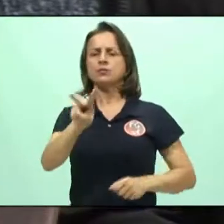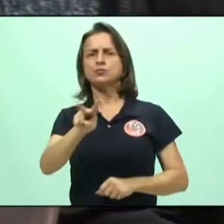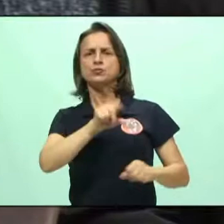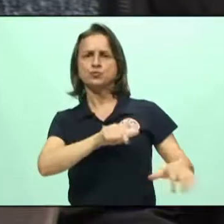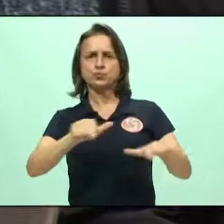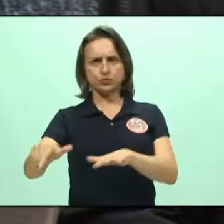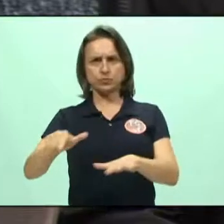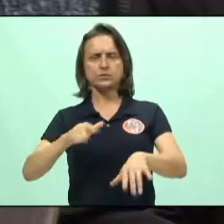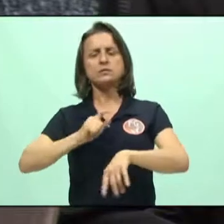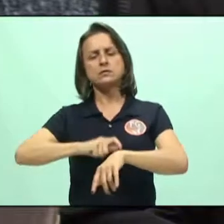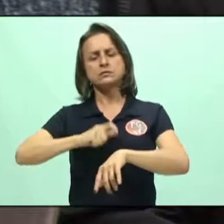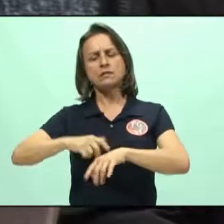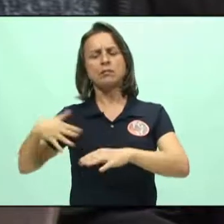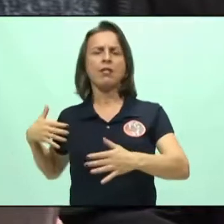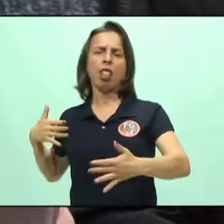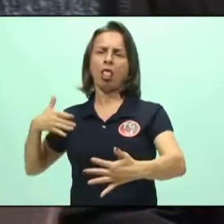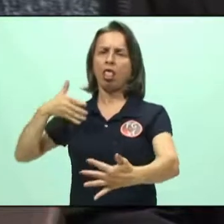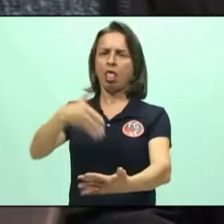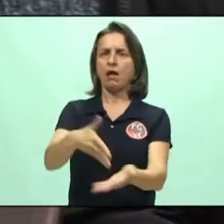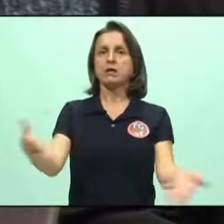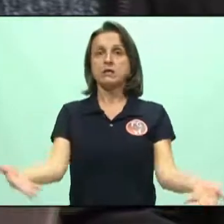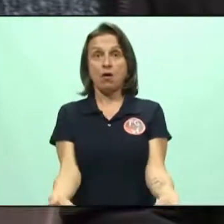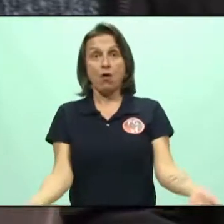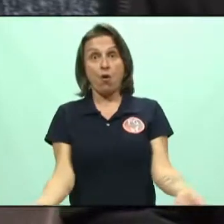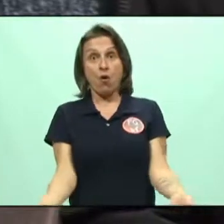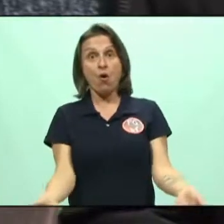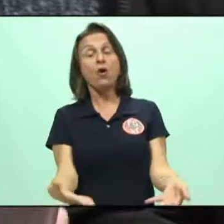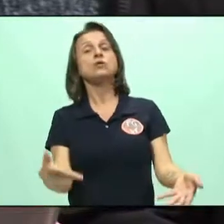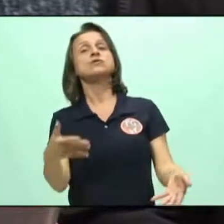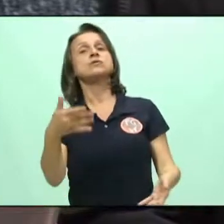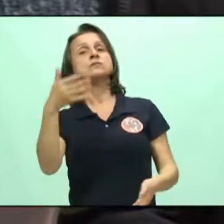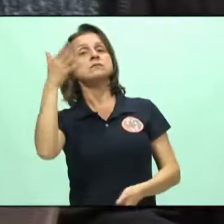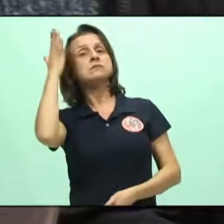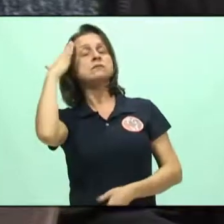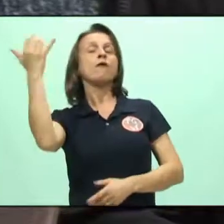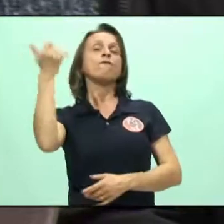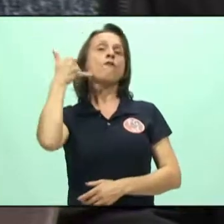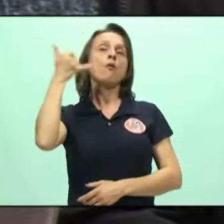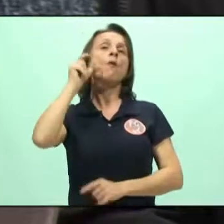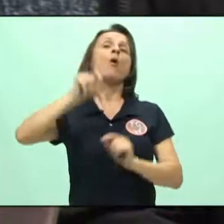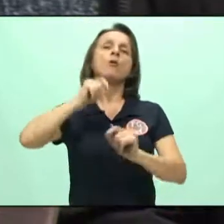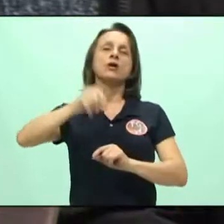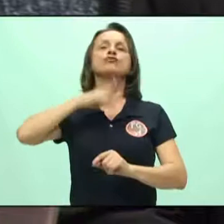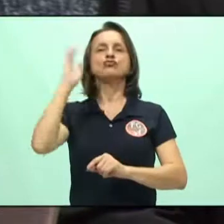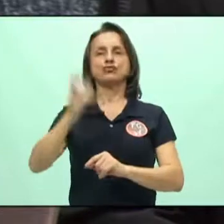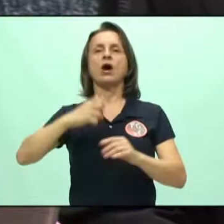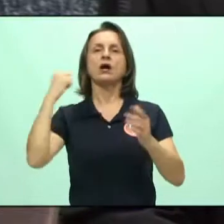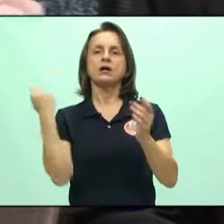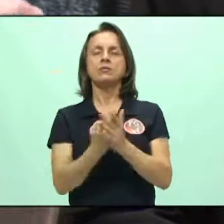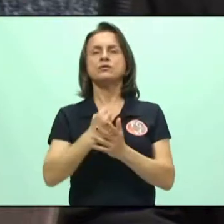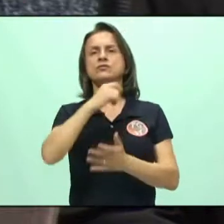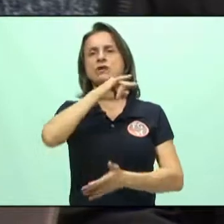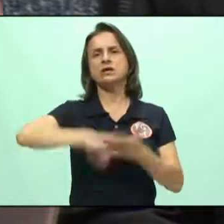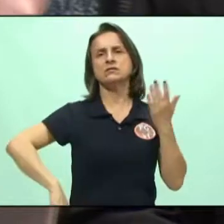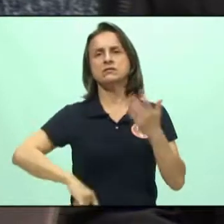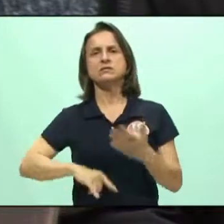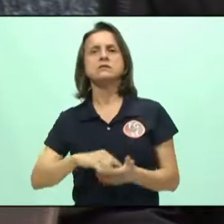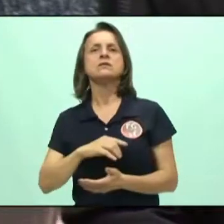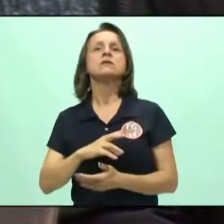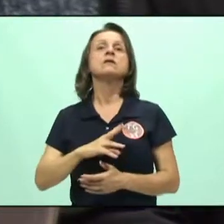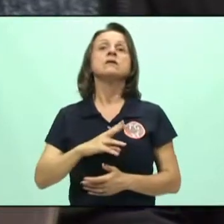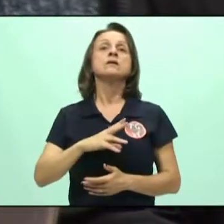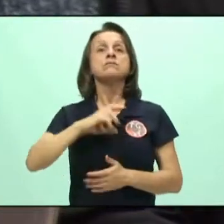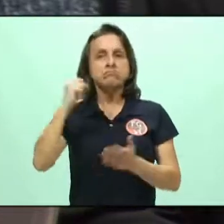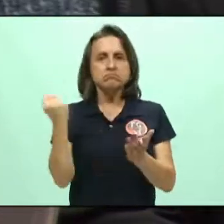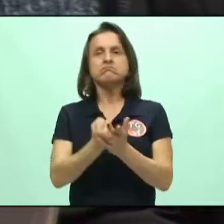momento até agora E hoje nós tomamos conhecimento de que foi protocolado então na casa é o documentação que faltava e a comissão de ética já